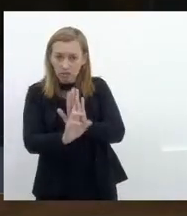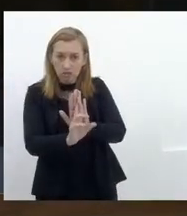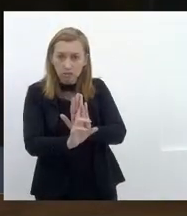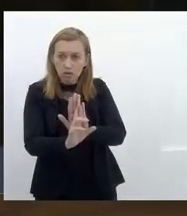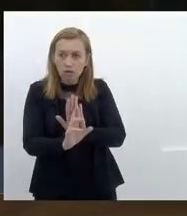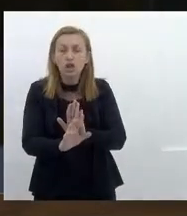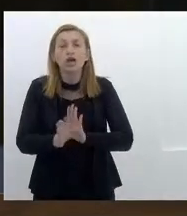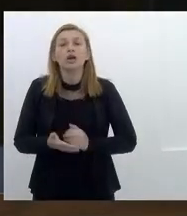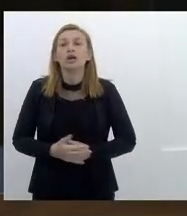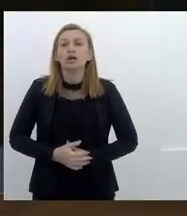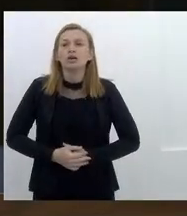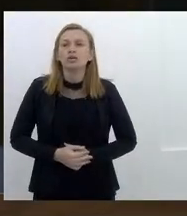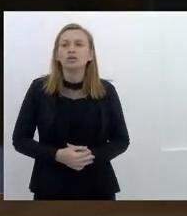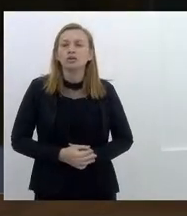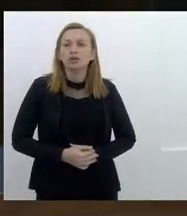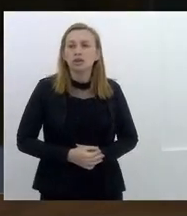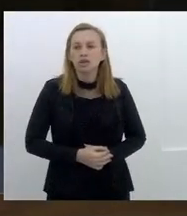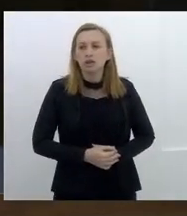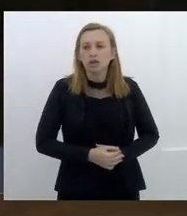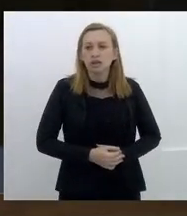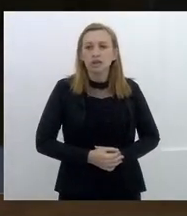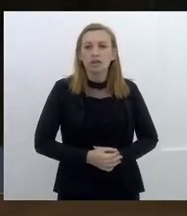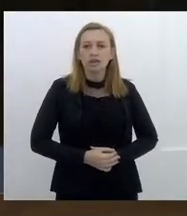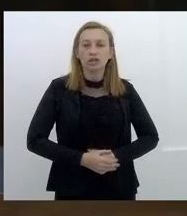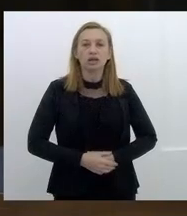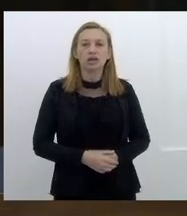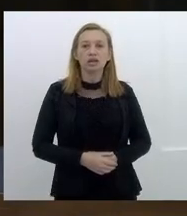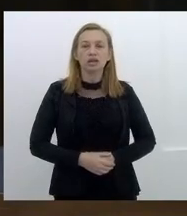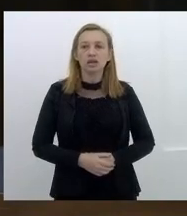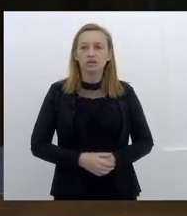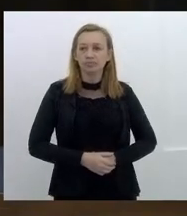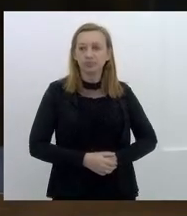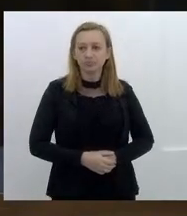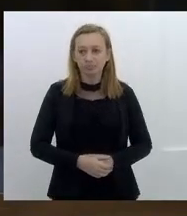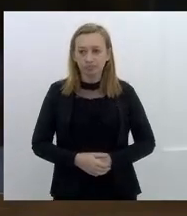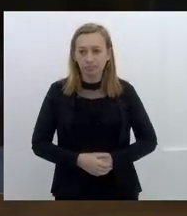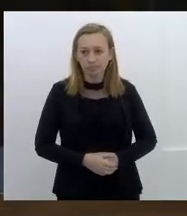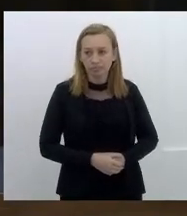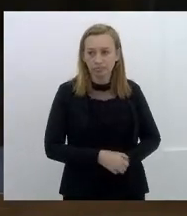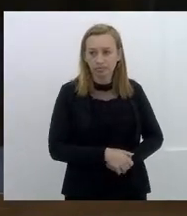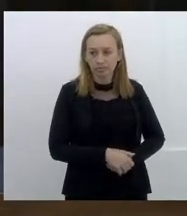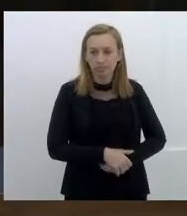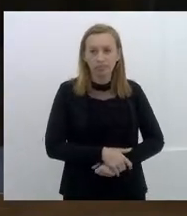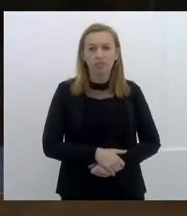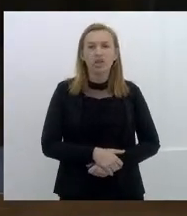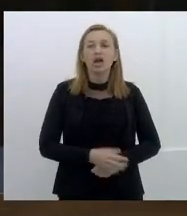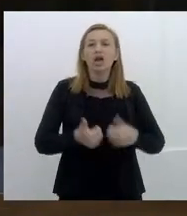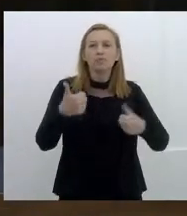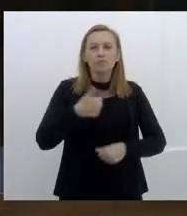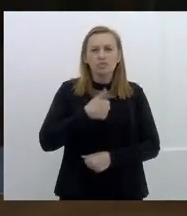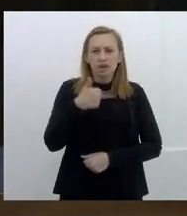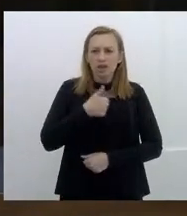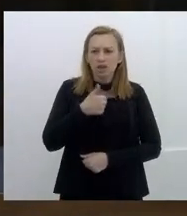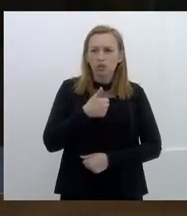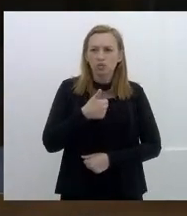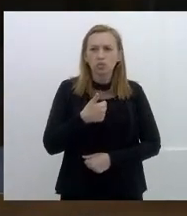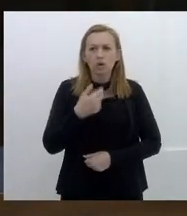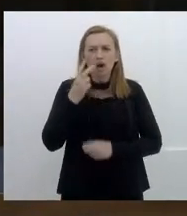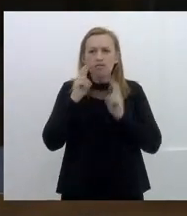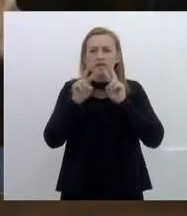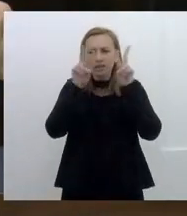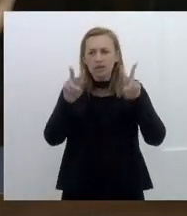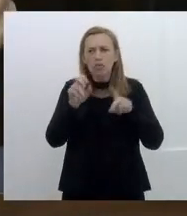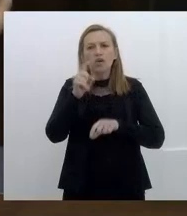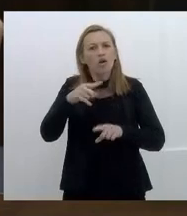eu considero que esse essa alteração que teve sob dois prismas o primeiro lugar seu ponto de